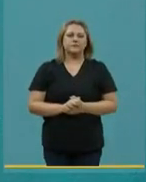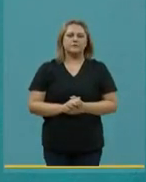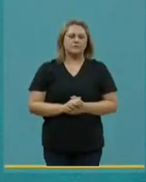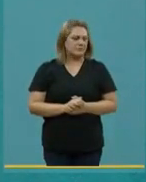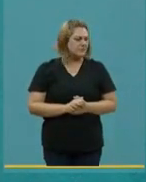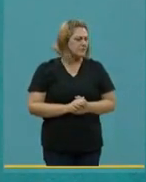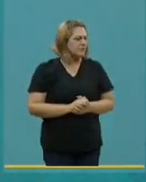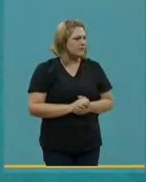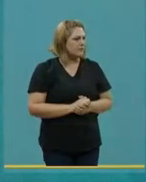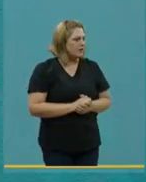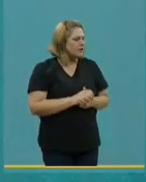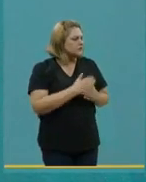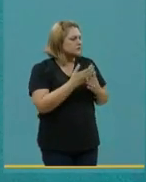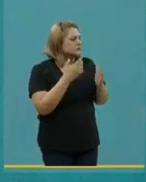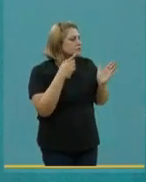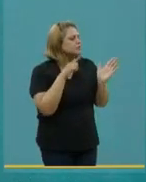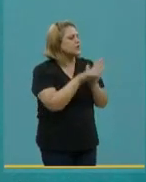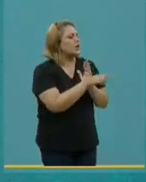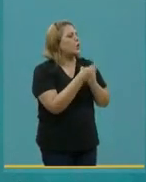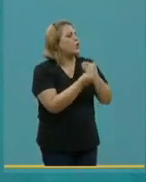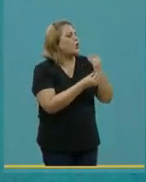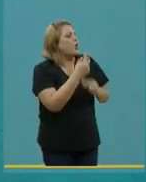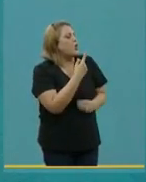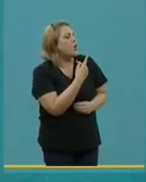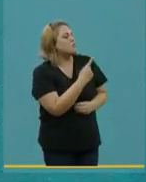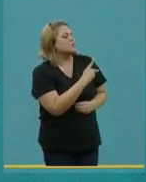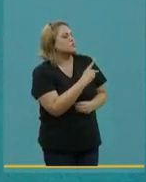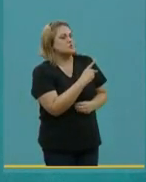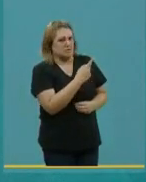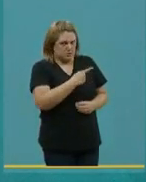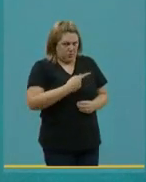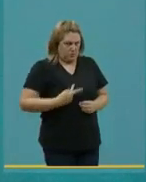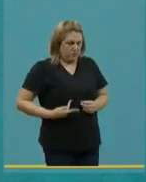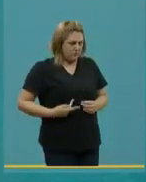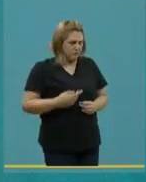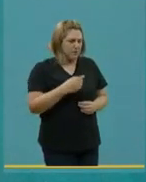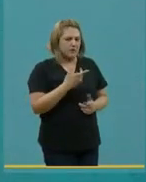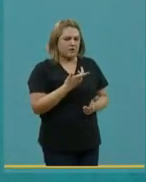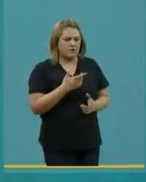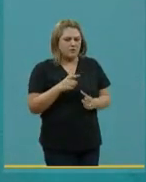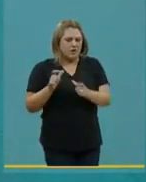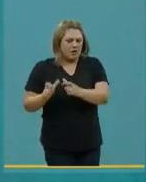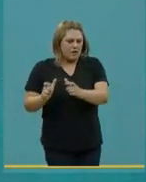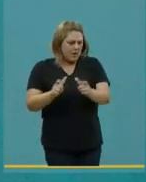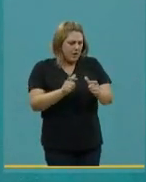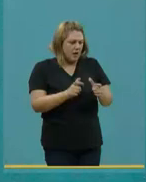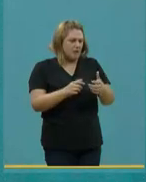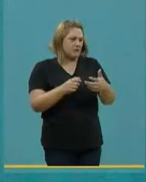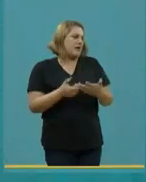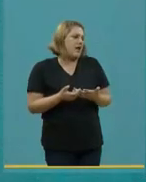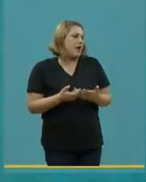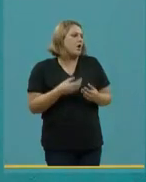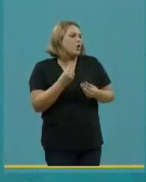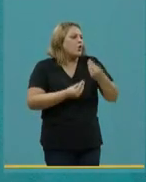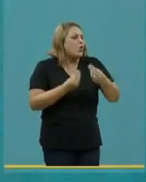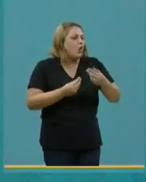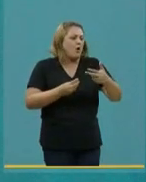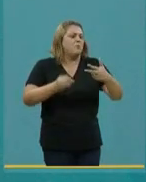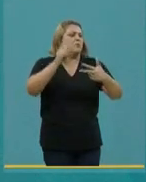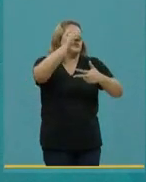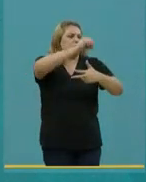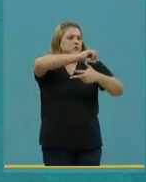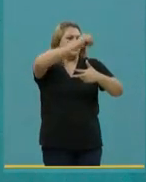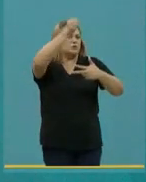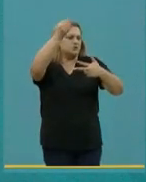no seu governo o diálogo com os outros poderes da república e